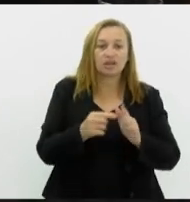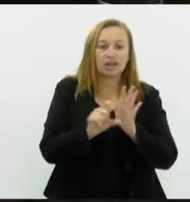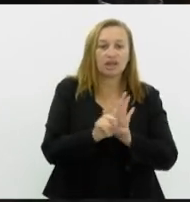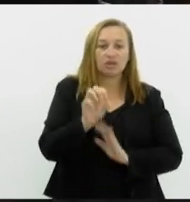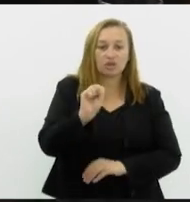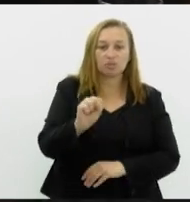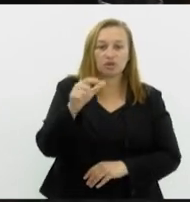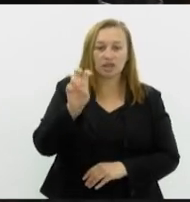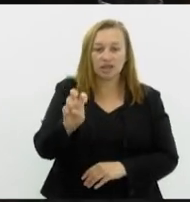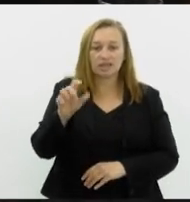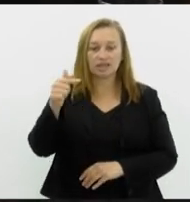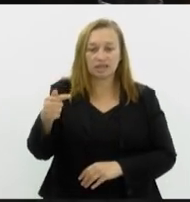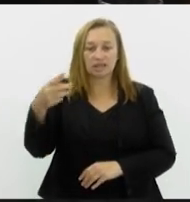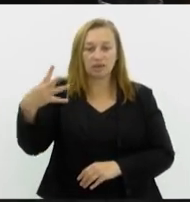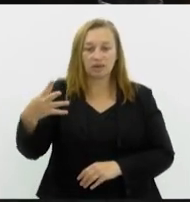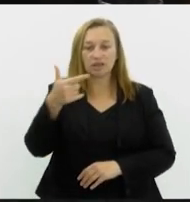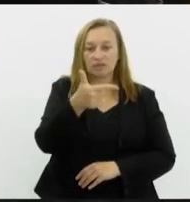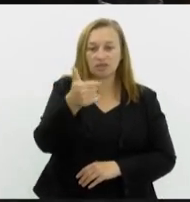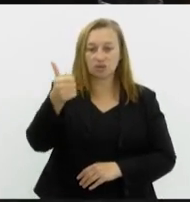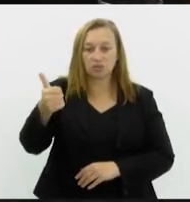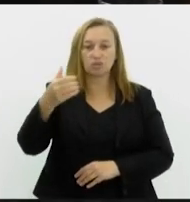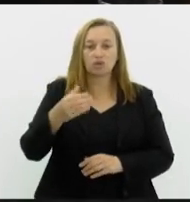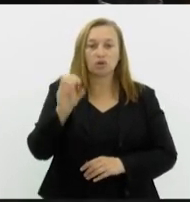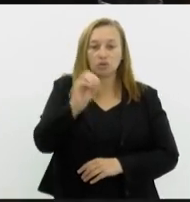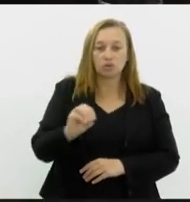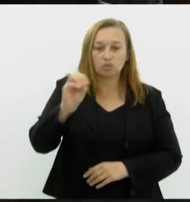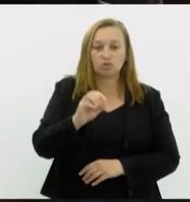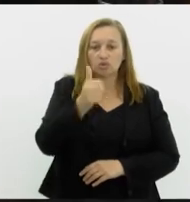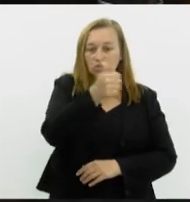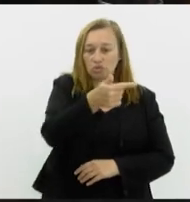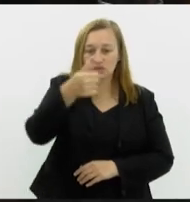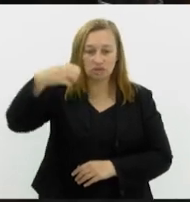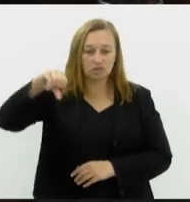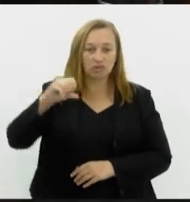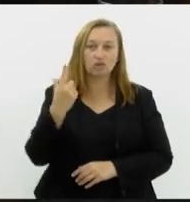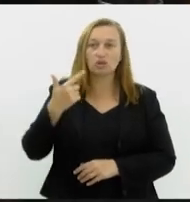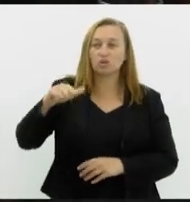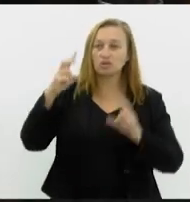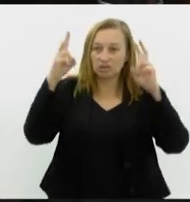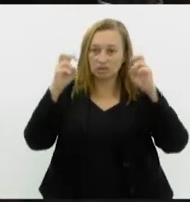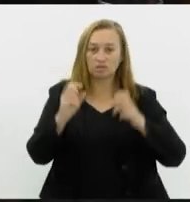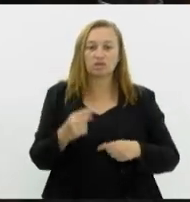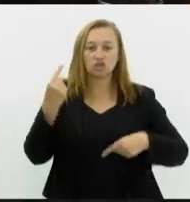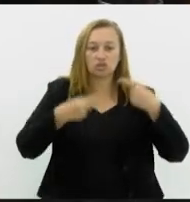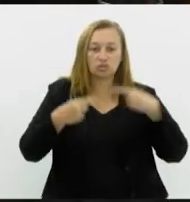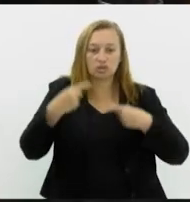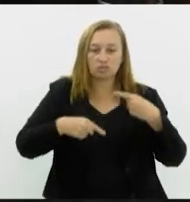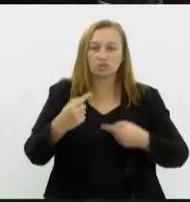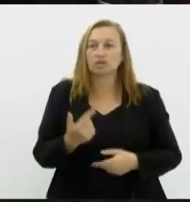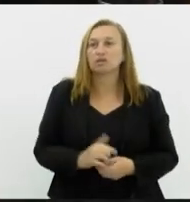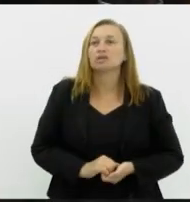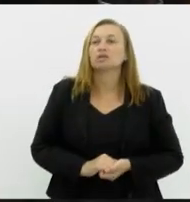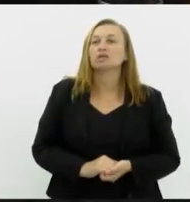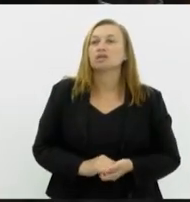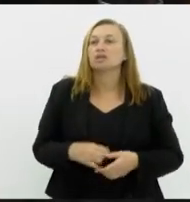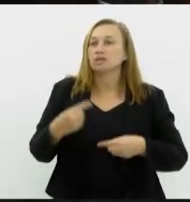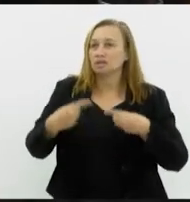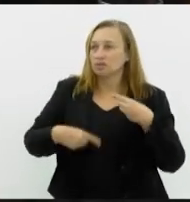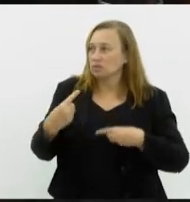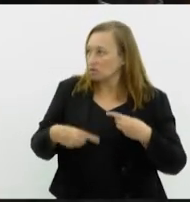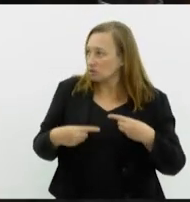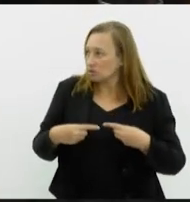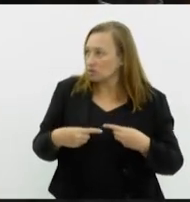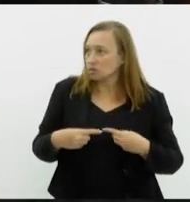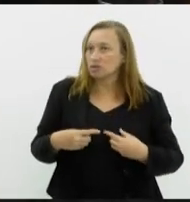número 8.574 de 21 de outubro de 2019 e dá outras providências. Em discussão, para discutir,